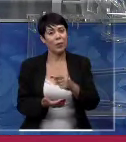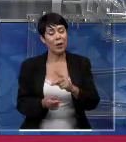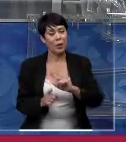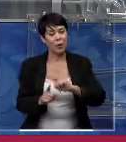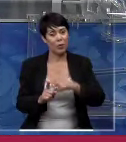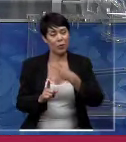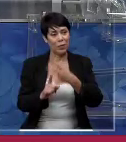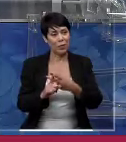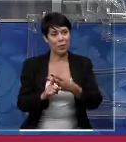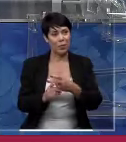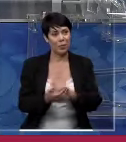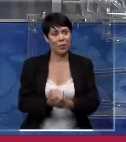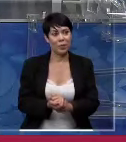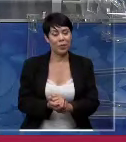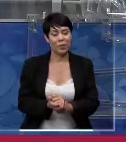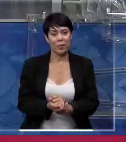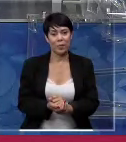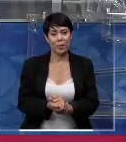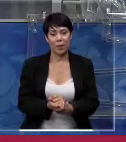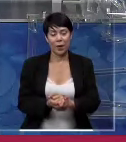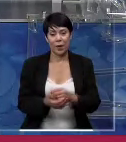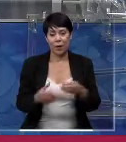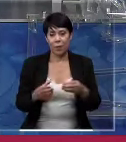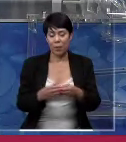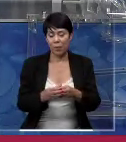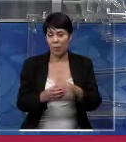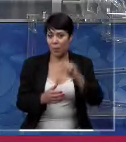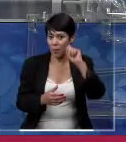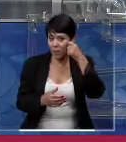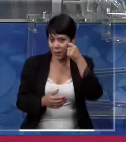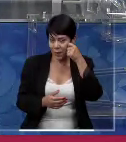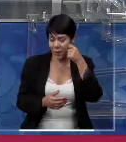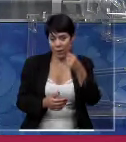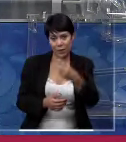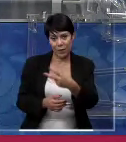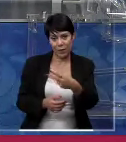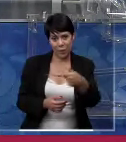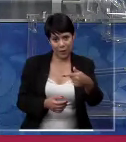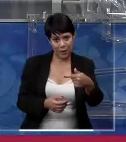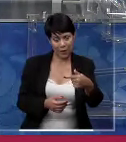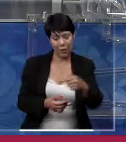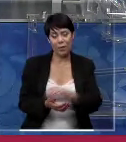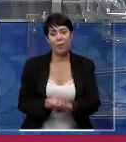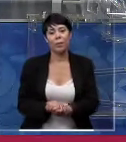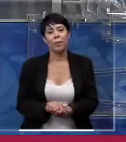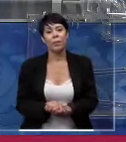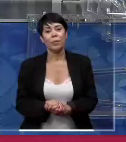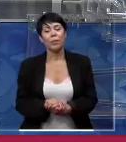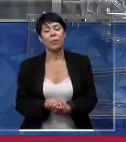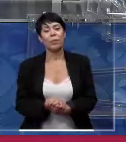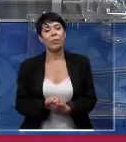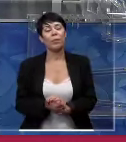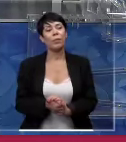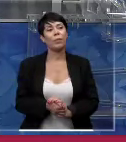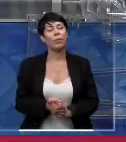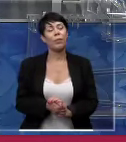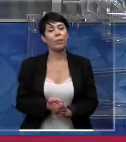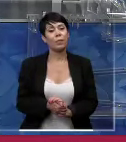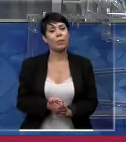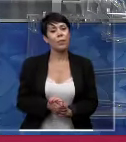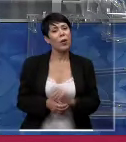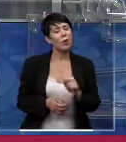cena. Bola preta número 27. Preta 27.